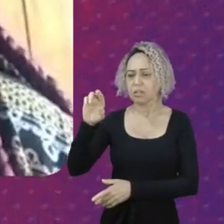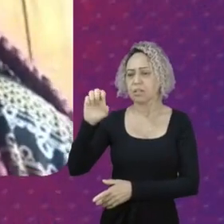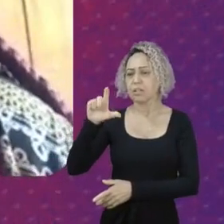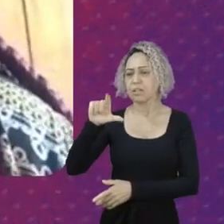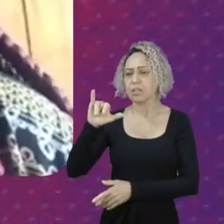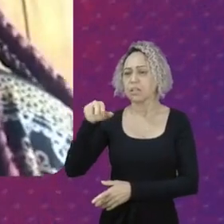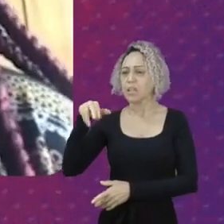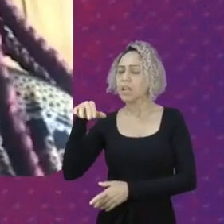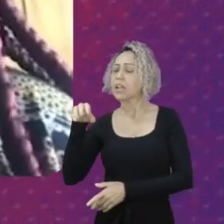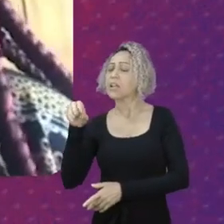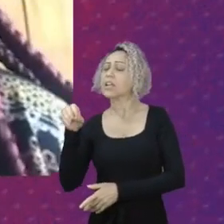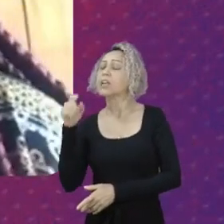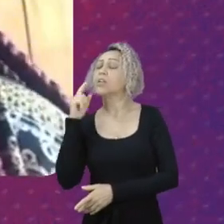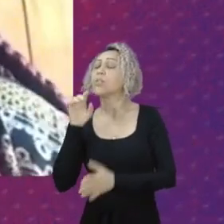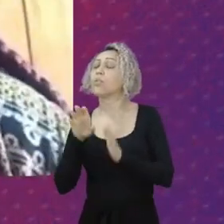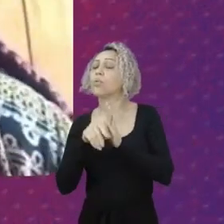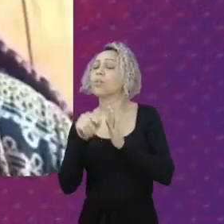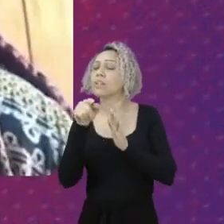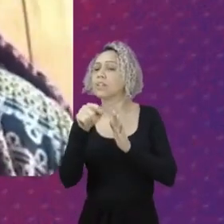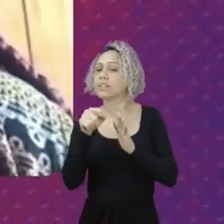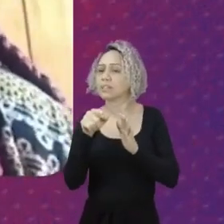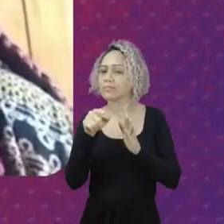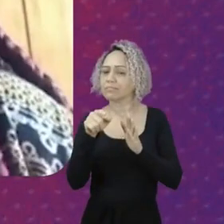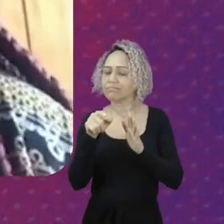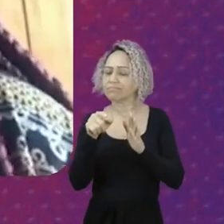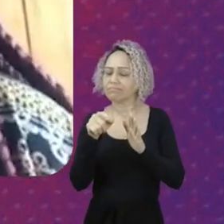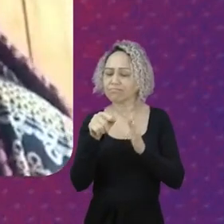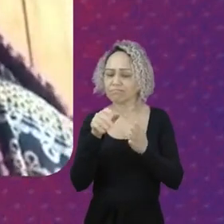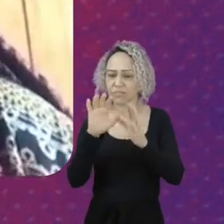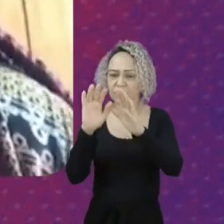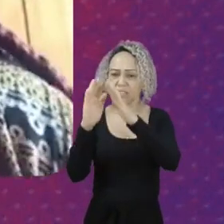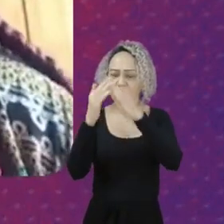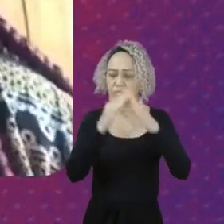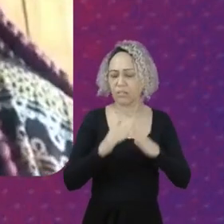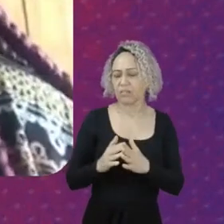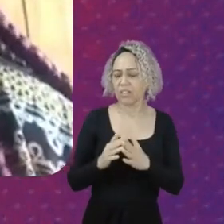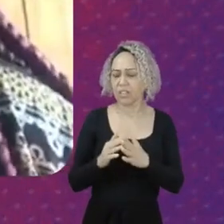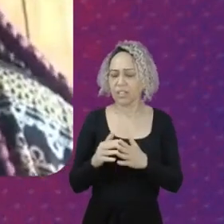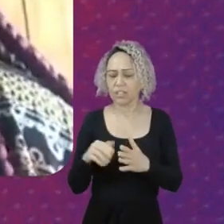espaço criminalizado. Ou seja, a organização